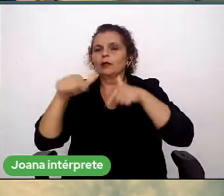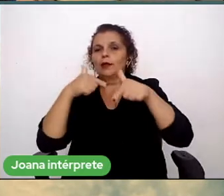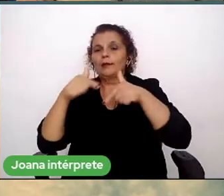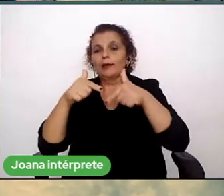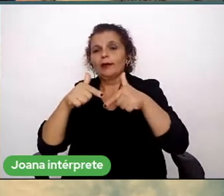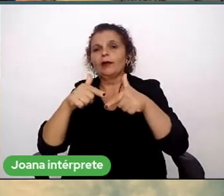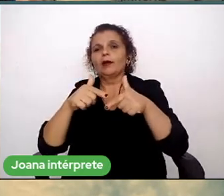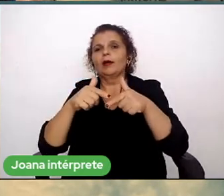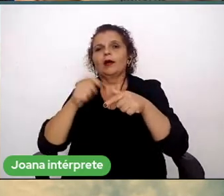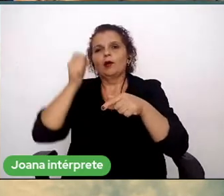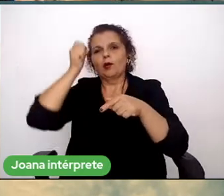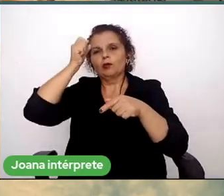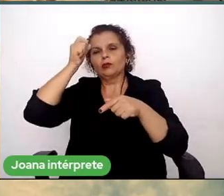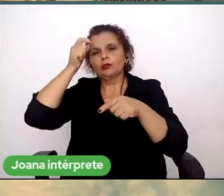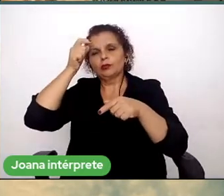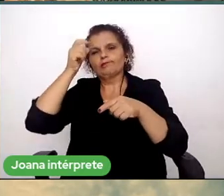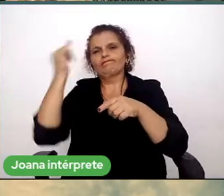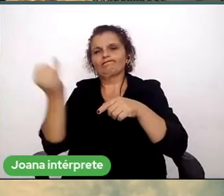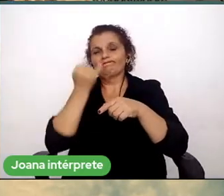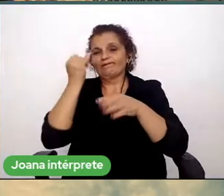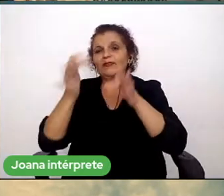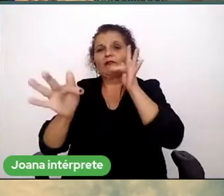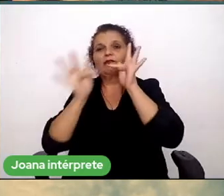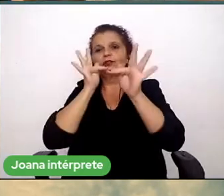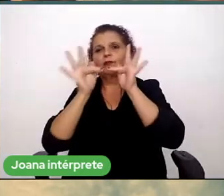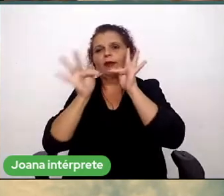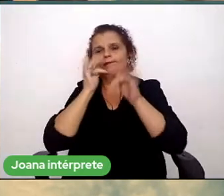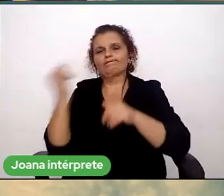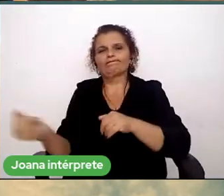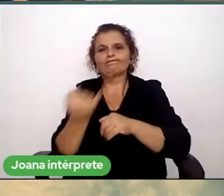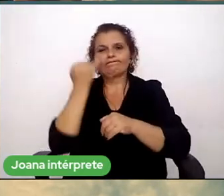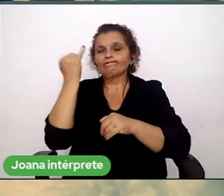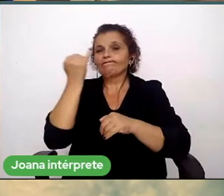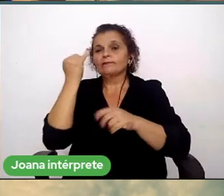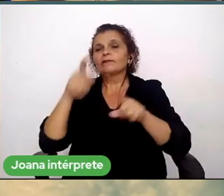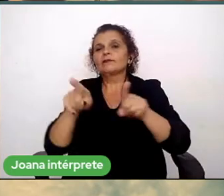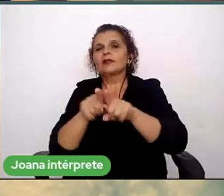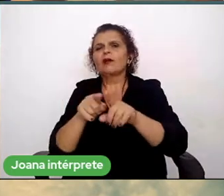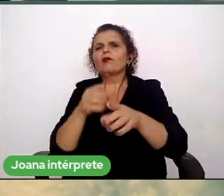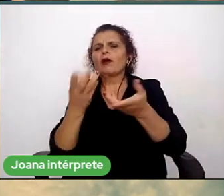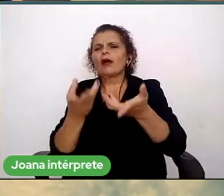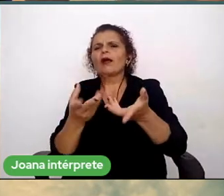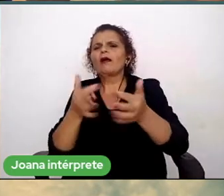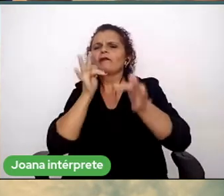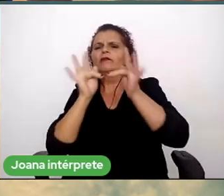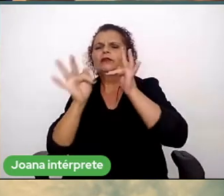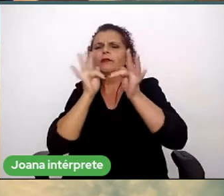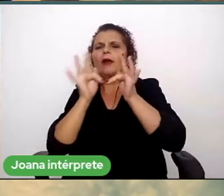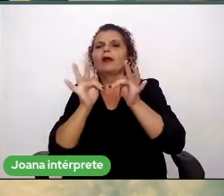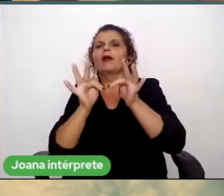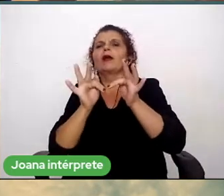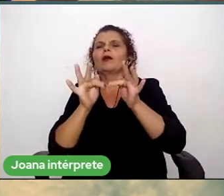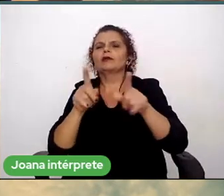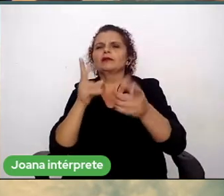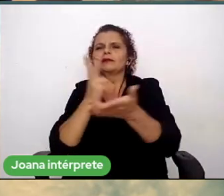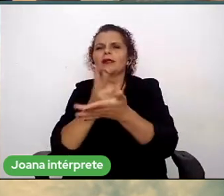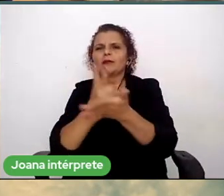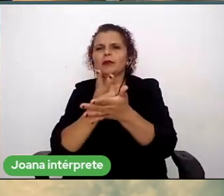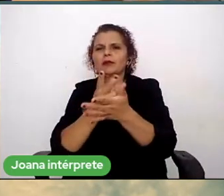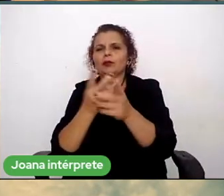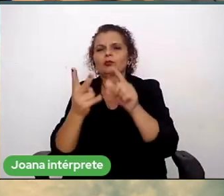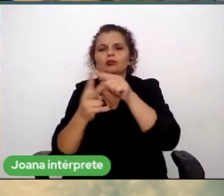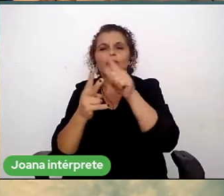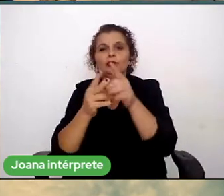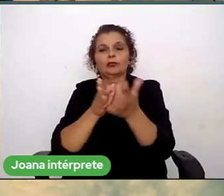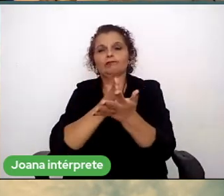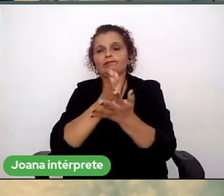a cultura de feedback tá que esse tema muito importante para a gente tá e quando eu falei que tiver tu me fala principalmente do duas vertentes aqui